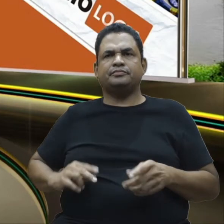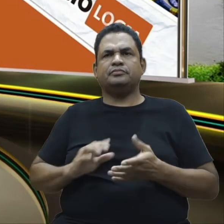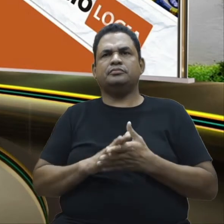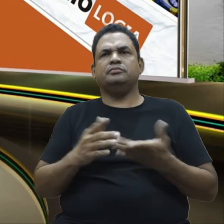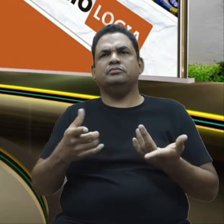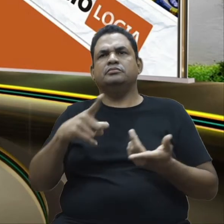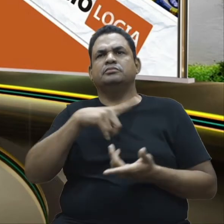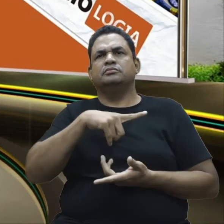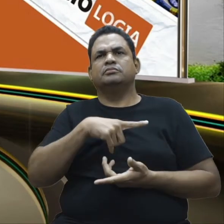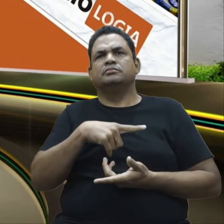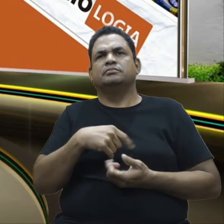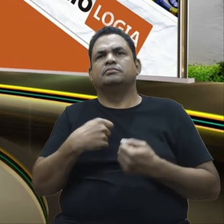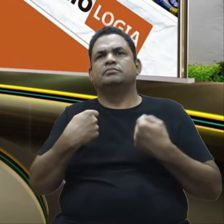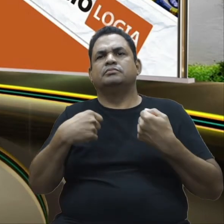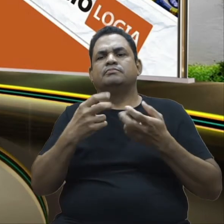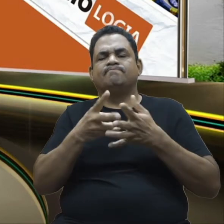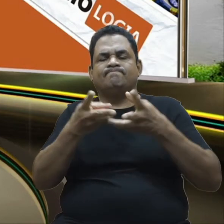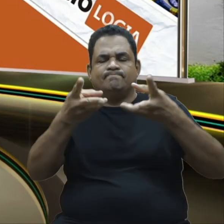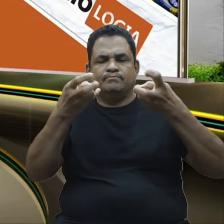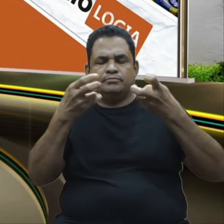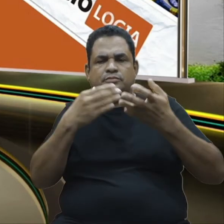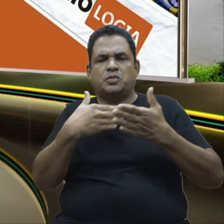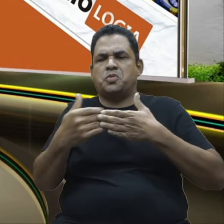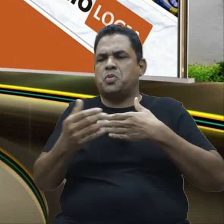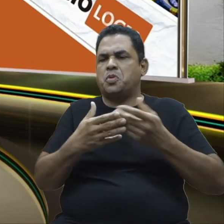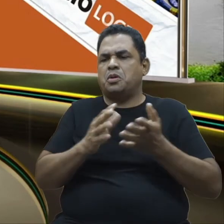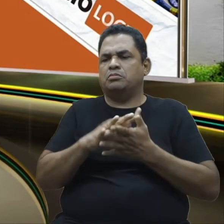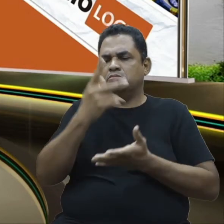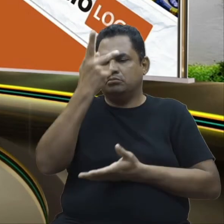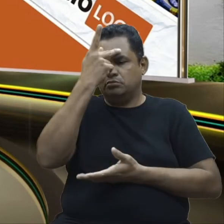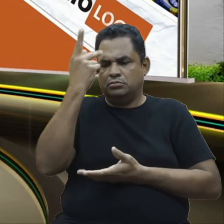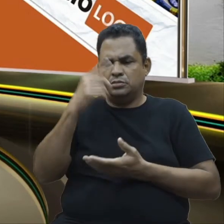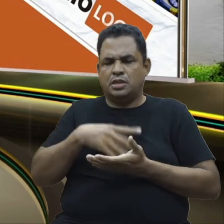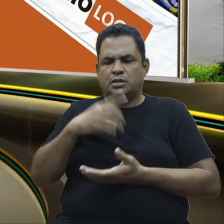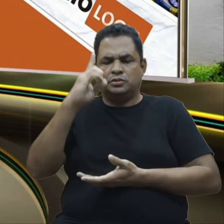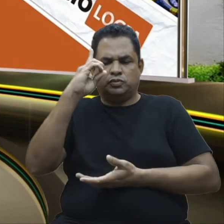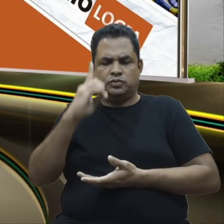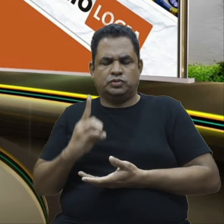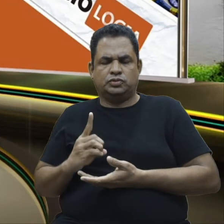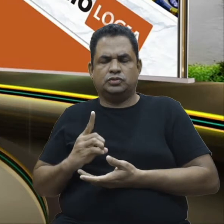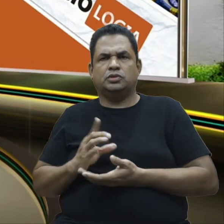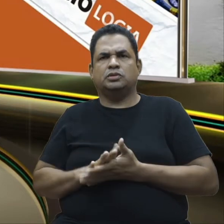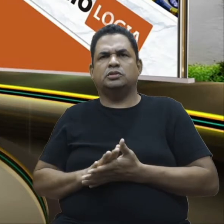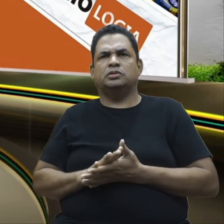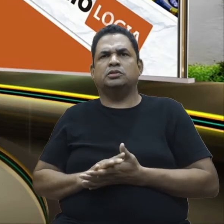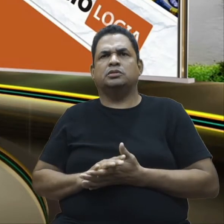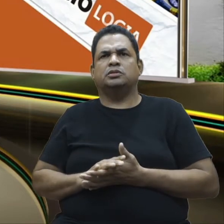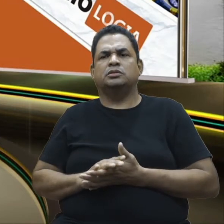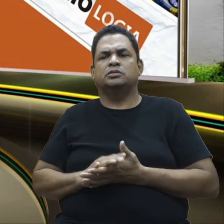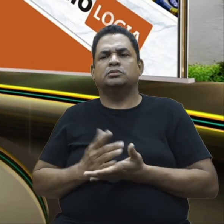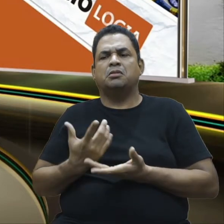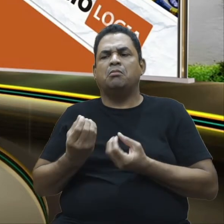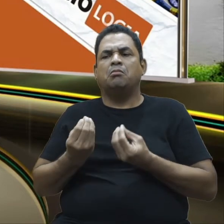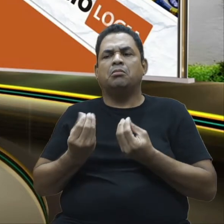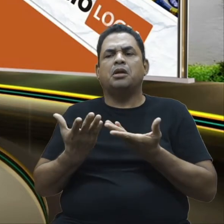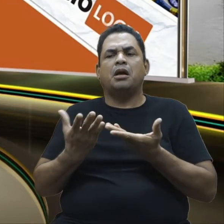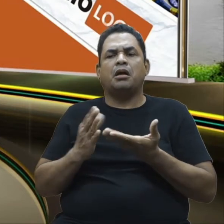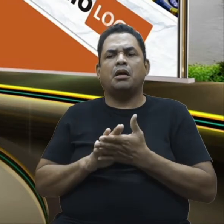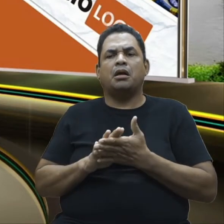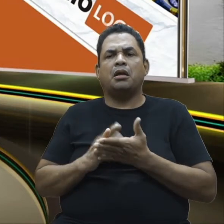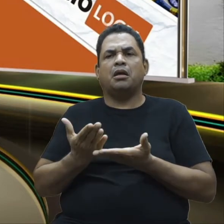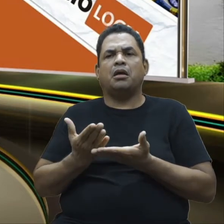aí a gente tem que perceber que qualquer um de nós temos um direito constituído que é de nos candidatar a algum